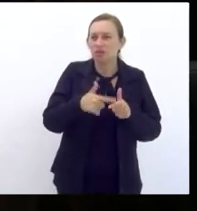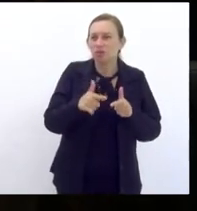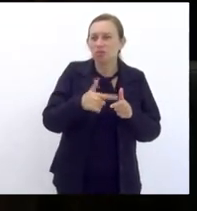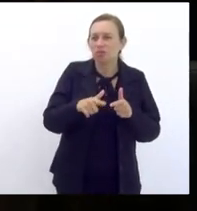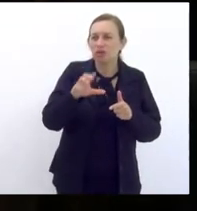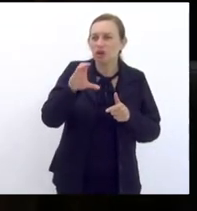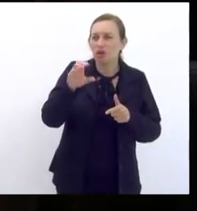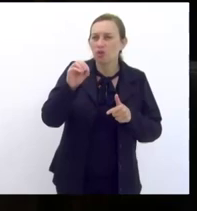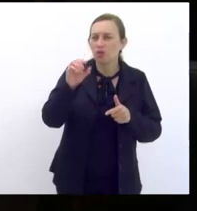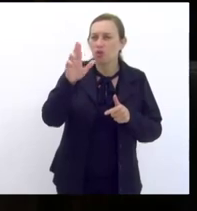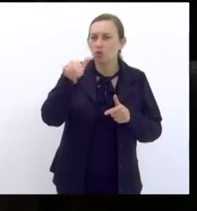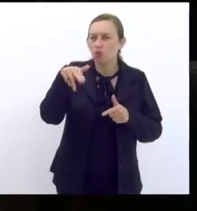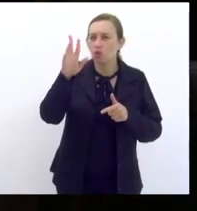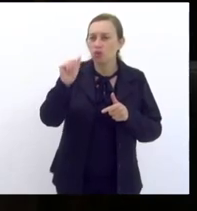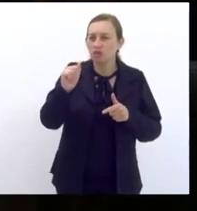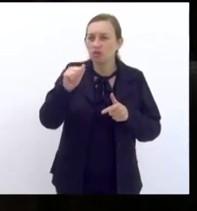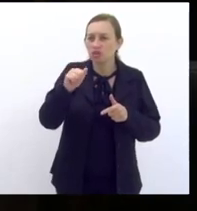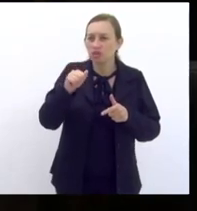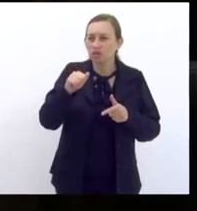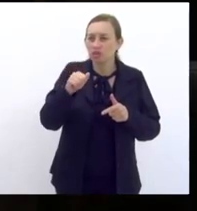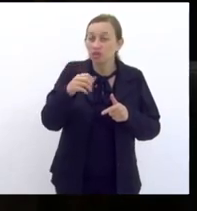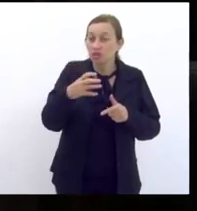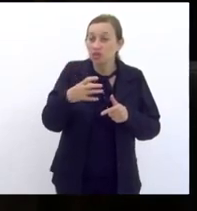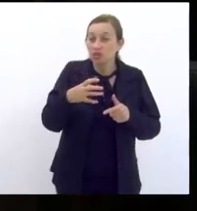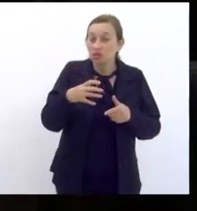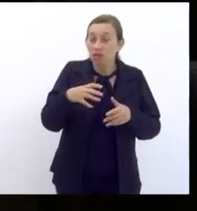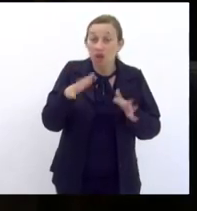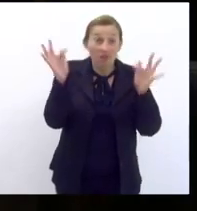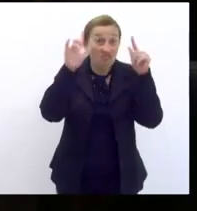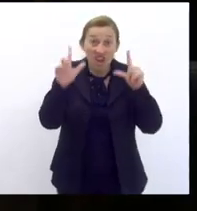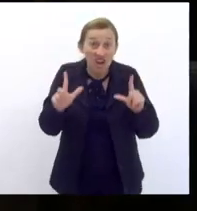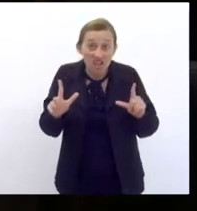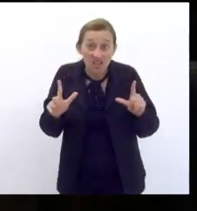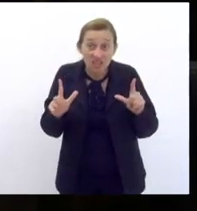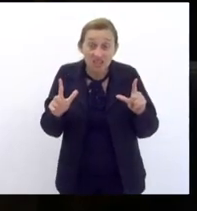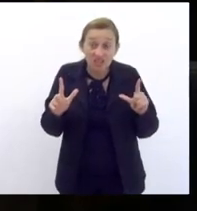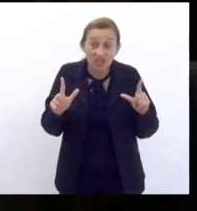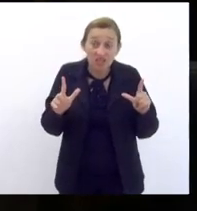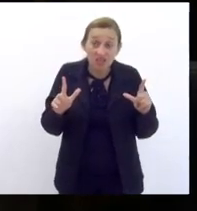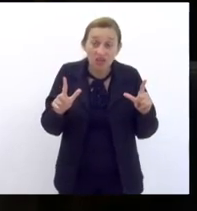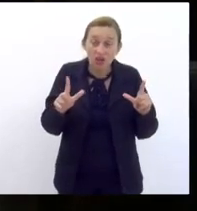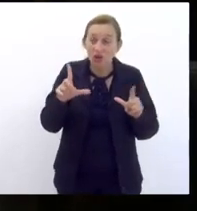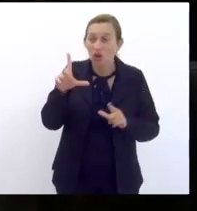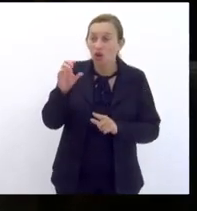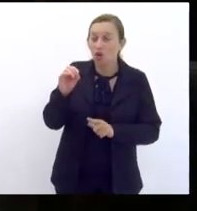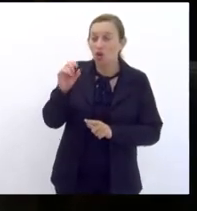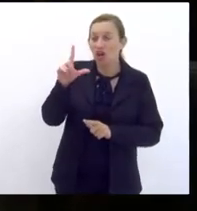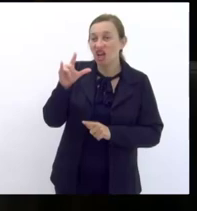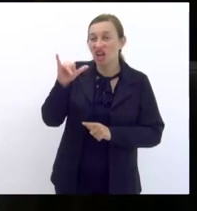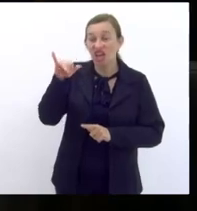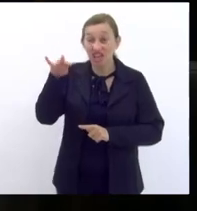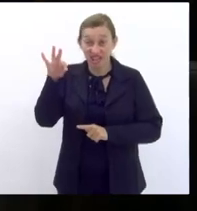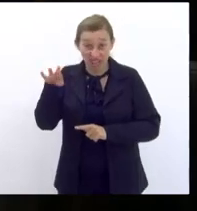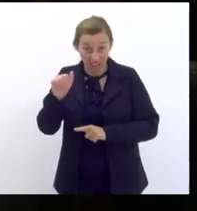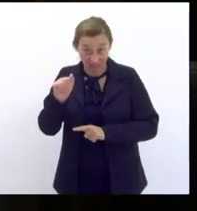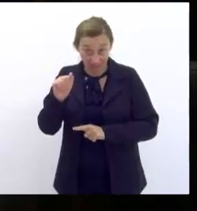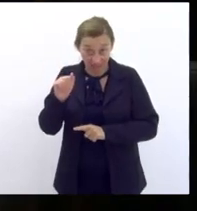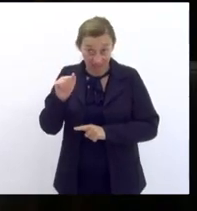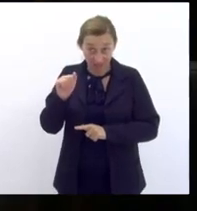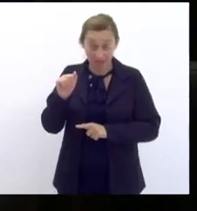mas tinha um pitbull de uma felicidade Lolita nada querida